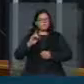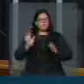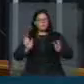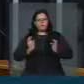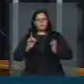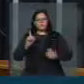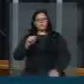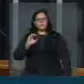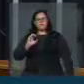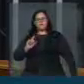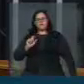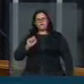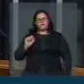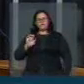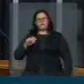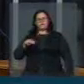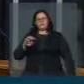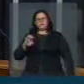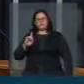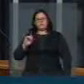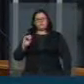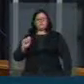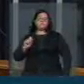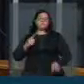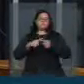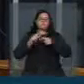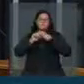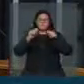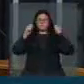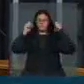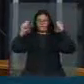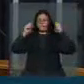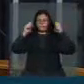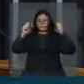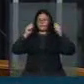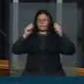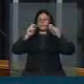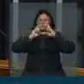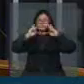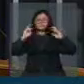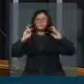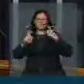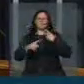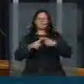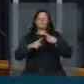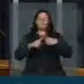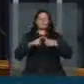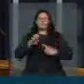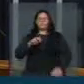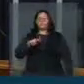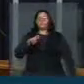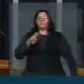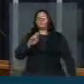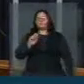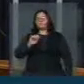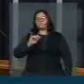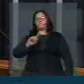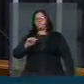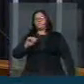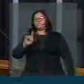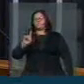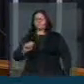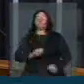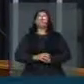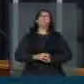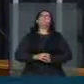é a classe média, que está manifestando de uma maneira generalizada, de uma